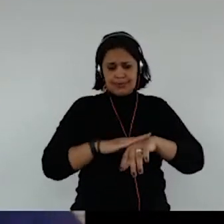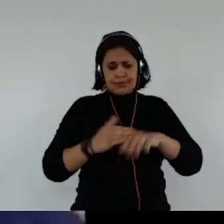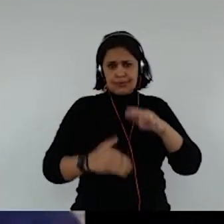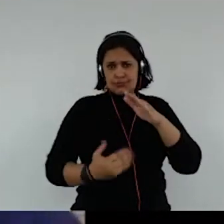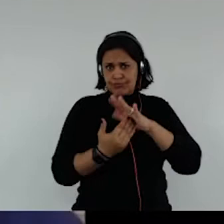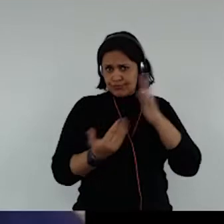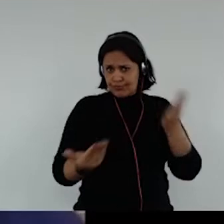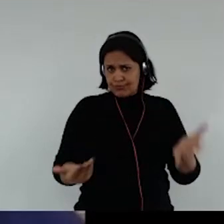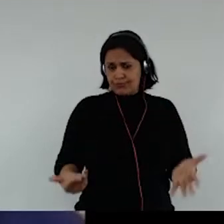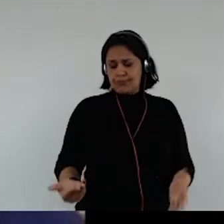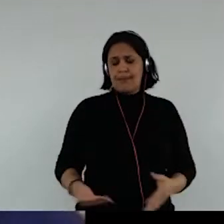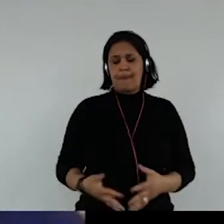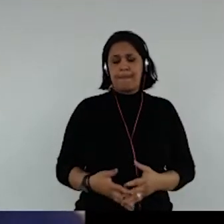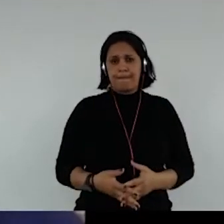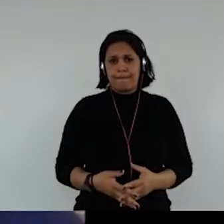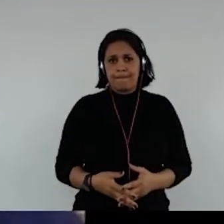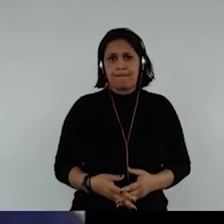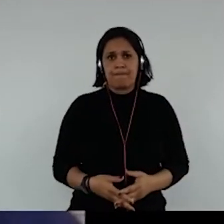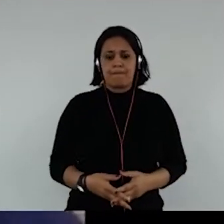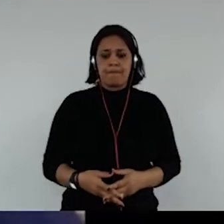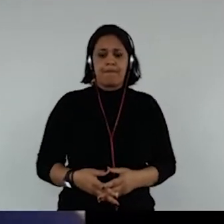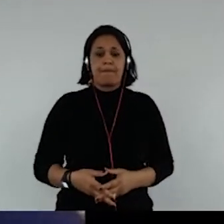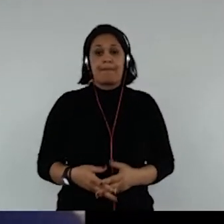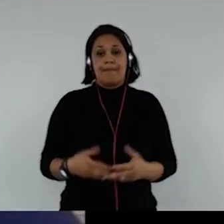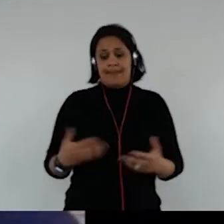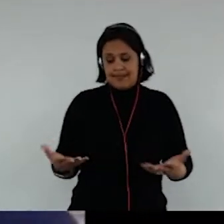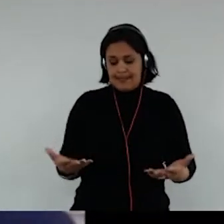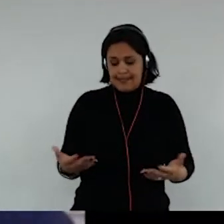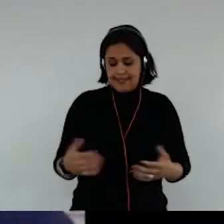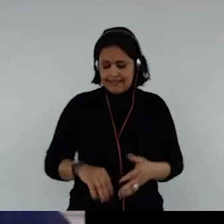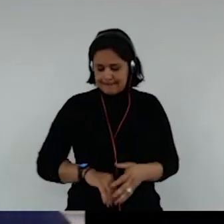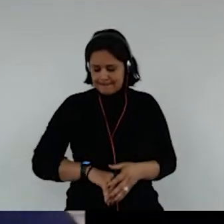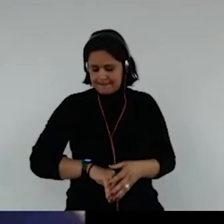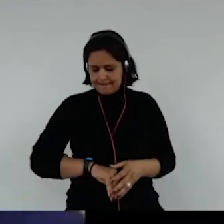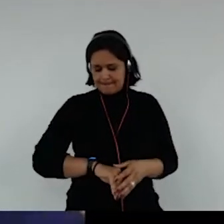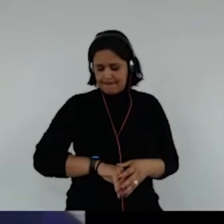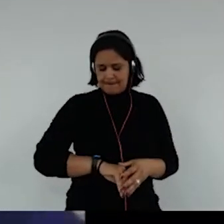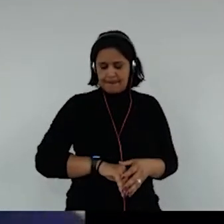perto de fazer minhas provocações ao Zé Roberto e à doutora Ana.